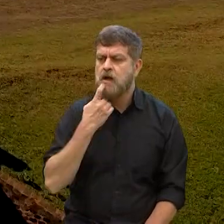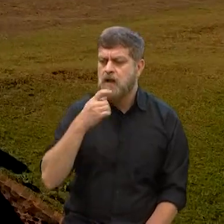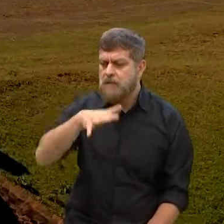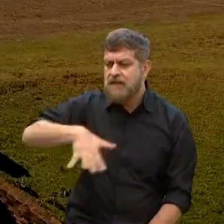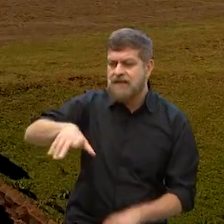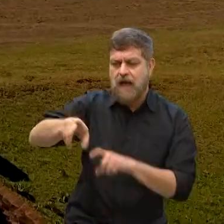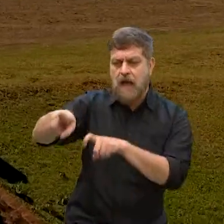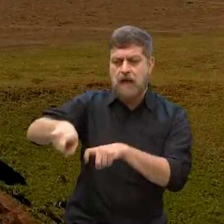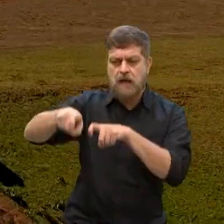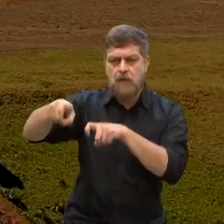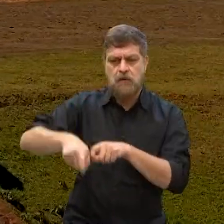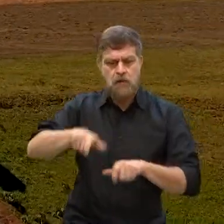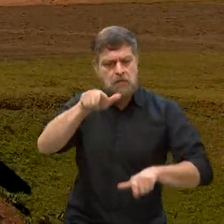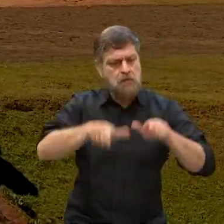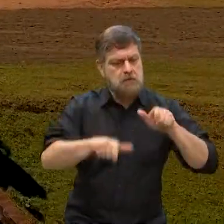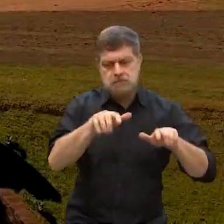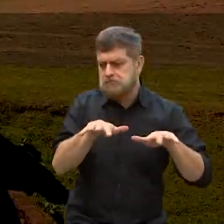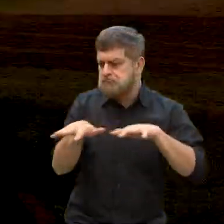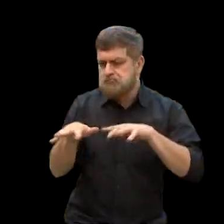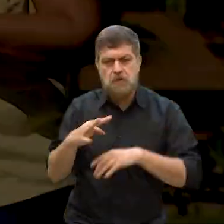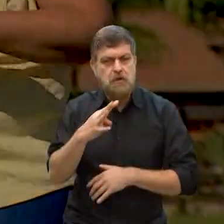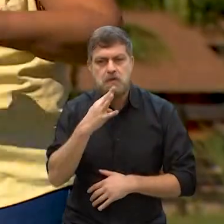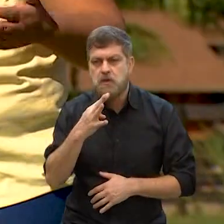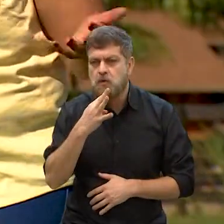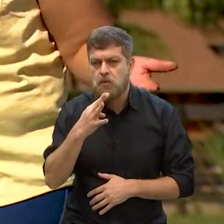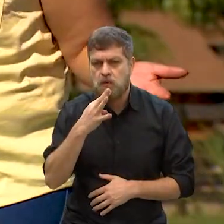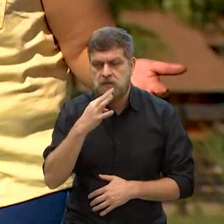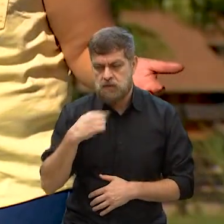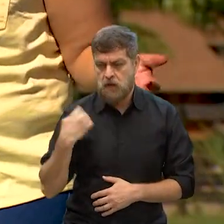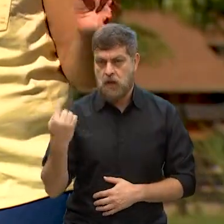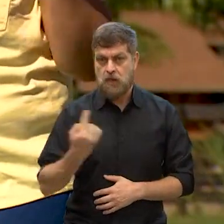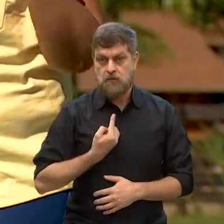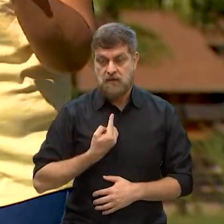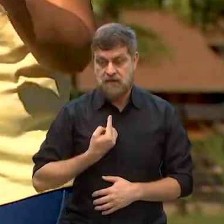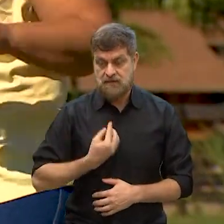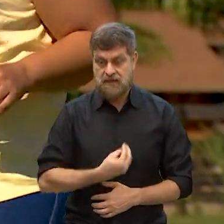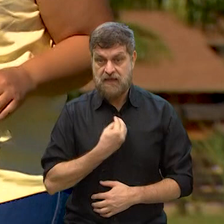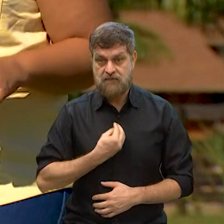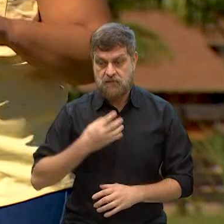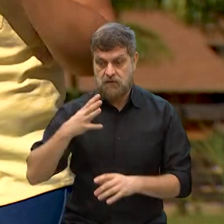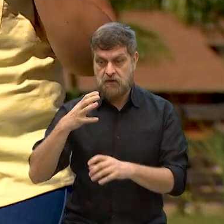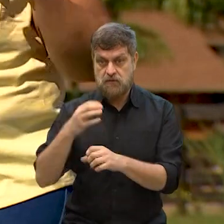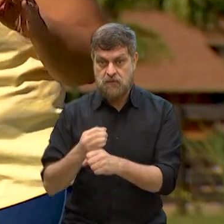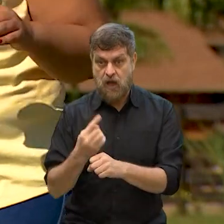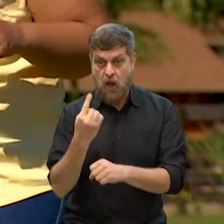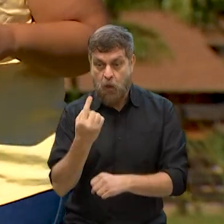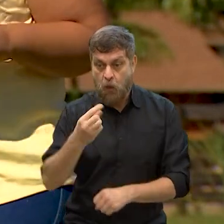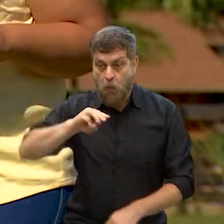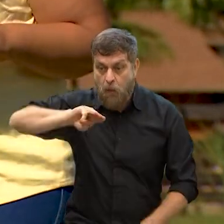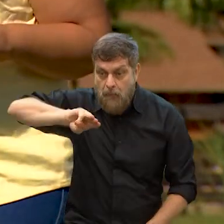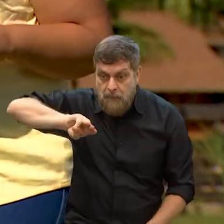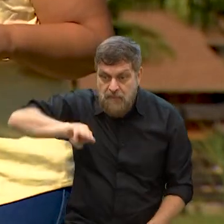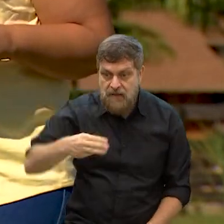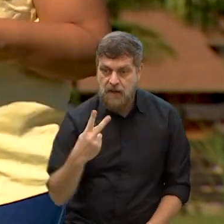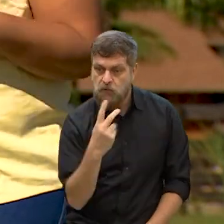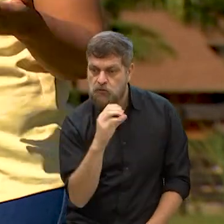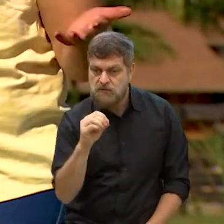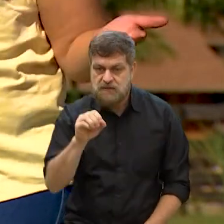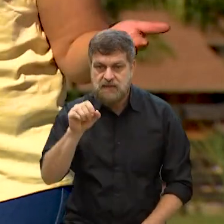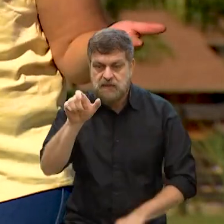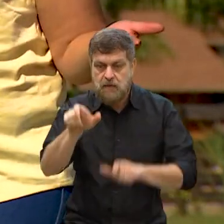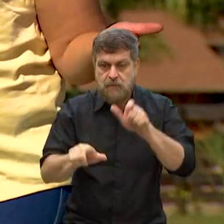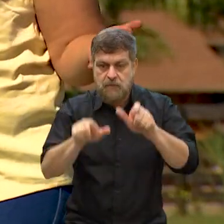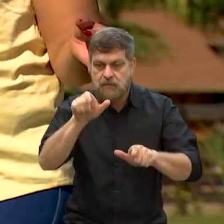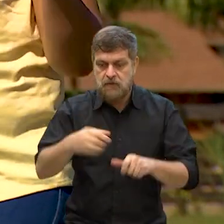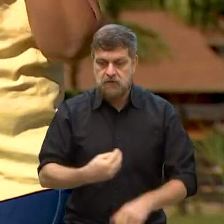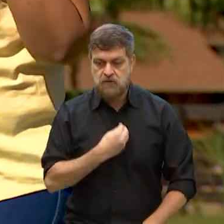A Campinas Rural, desconhecida por muitos neste universo de mais de 1 milhão e 200 mil habitantes e